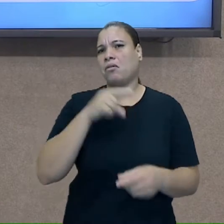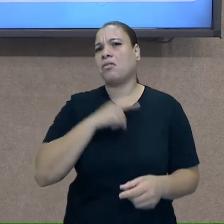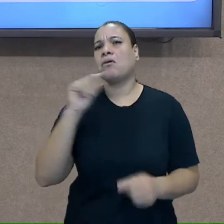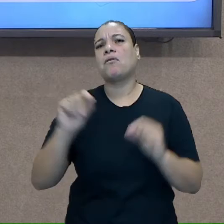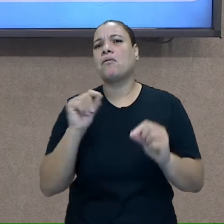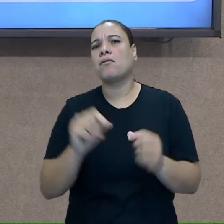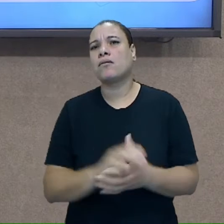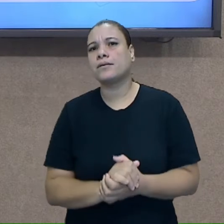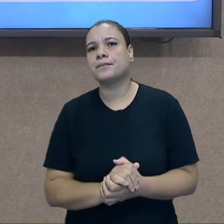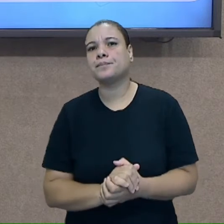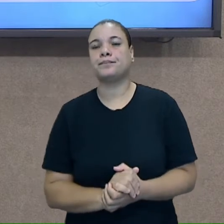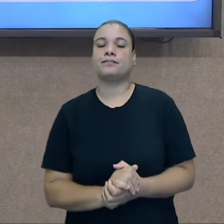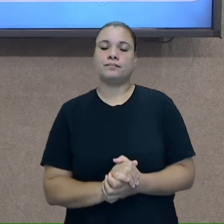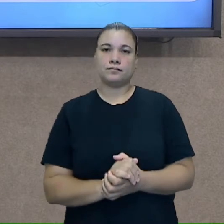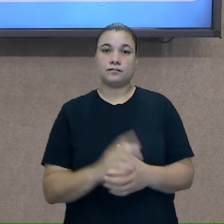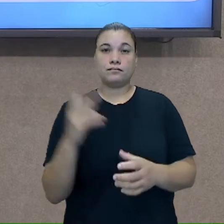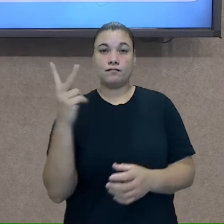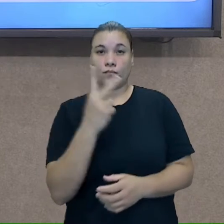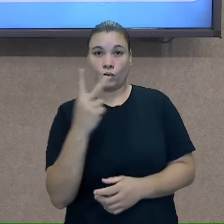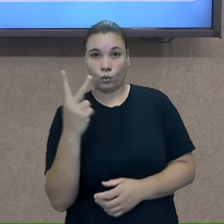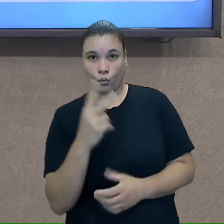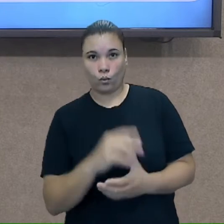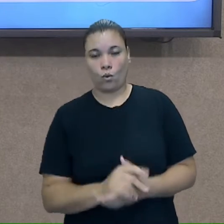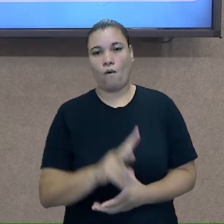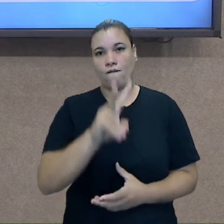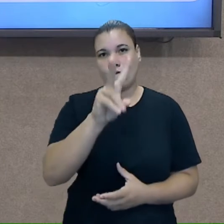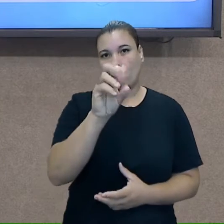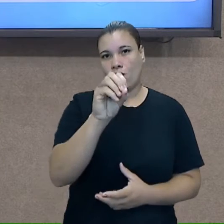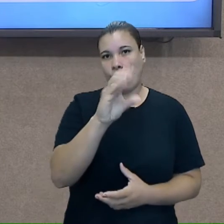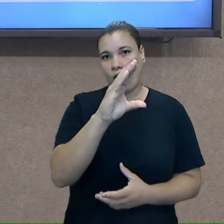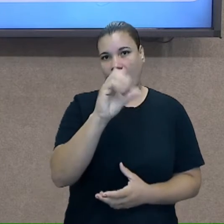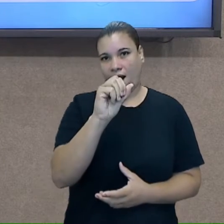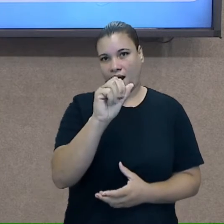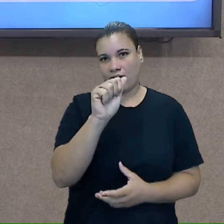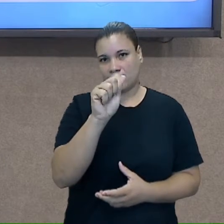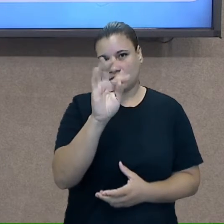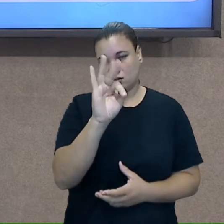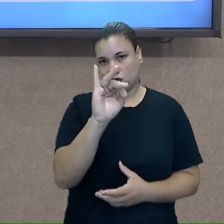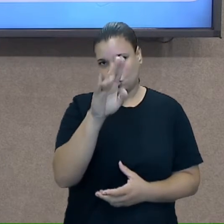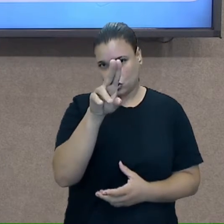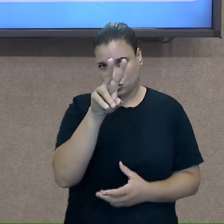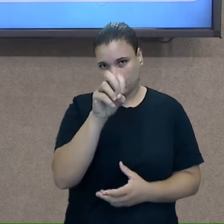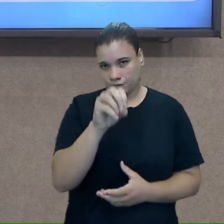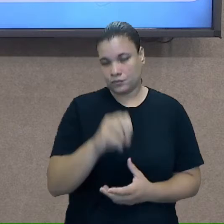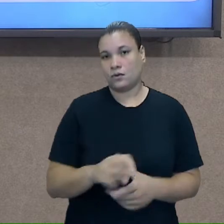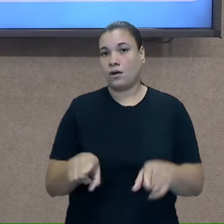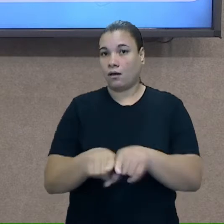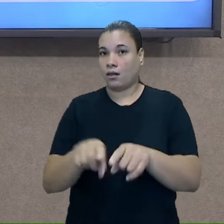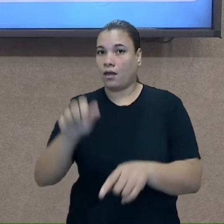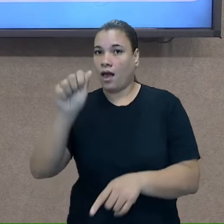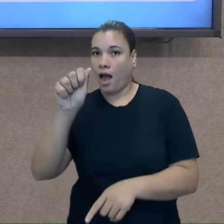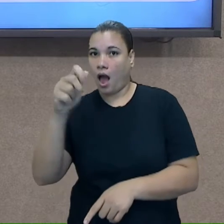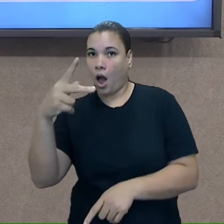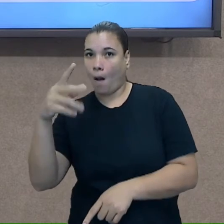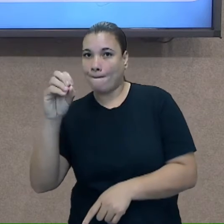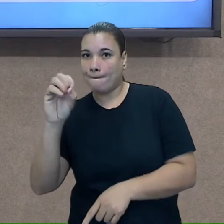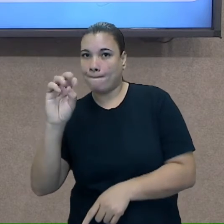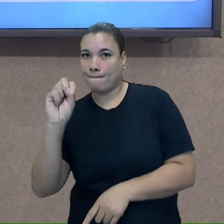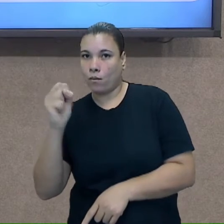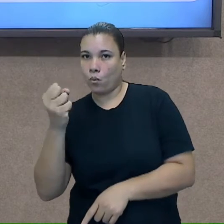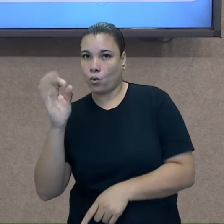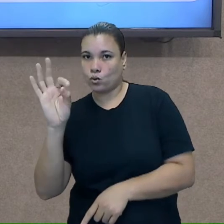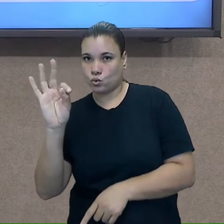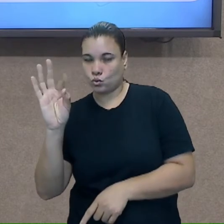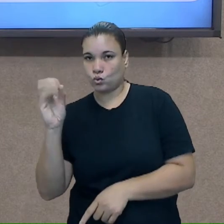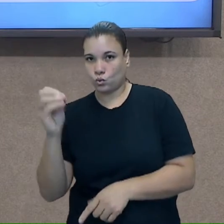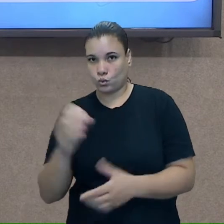frase juntamente com o predicado. O predicado vai dizer algo desse sujeito, perceberam? E quando eu